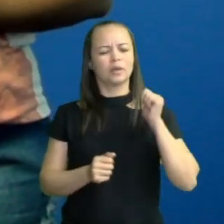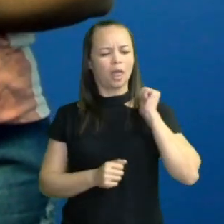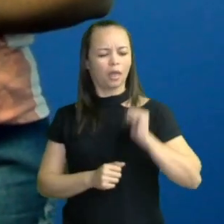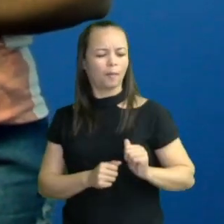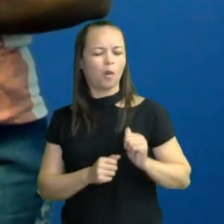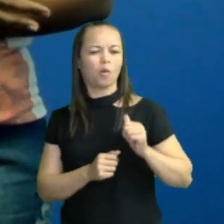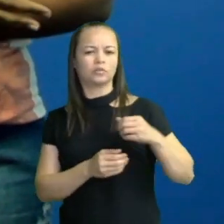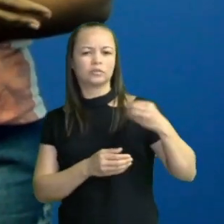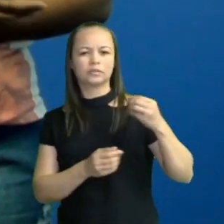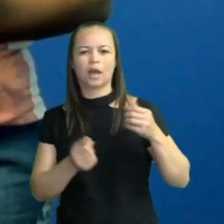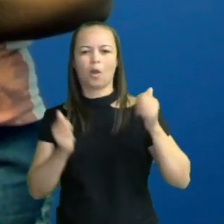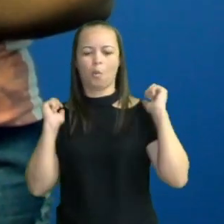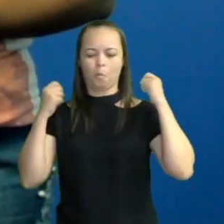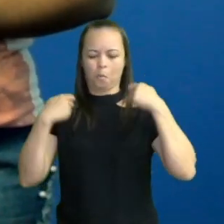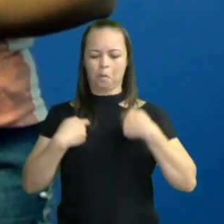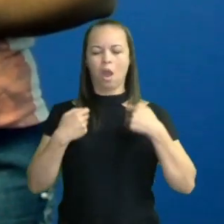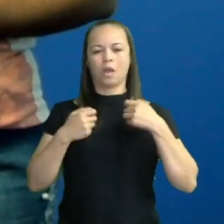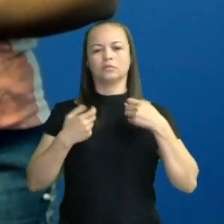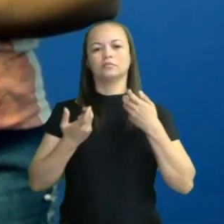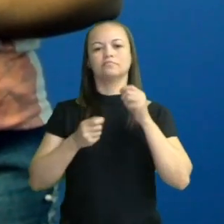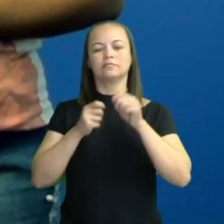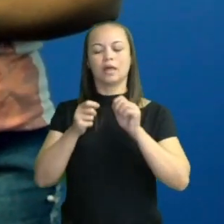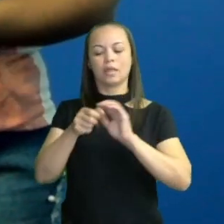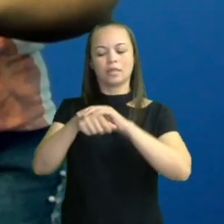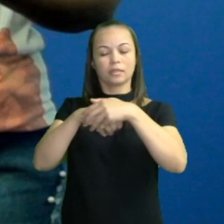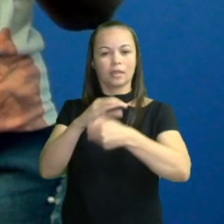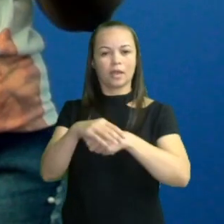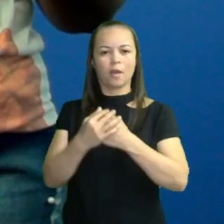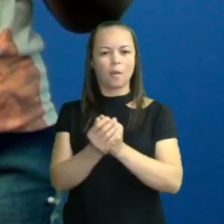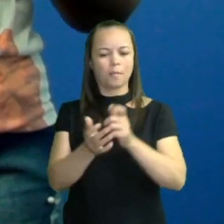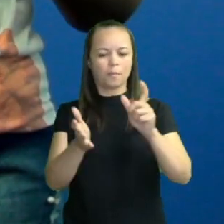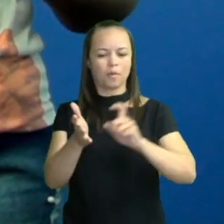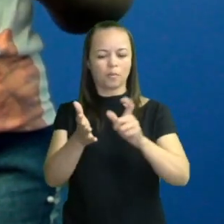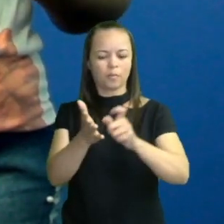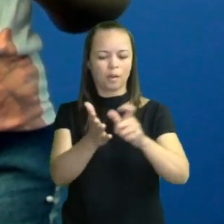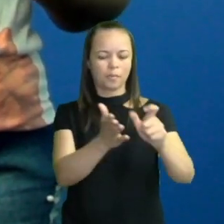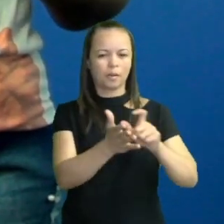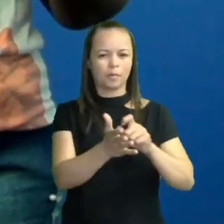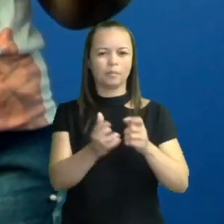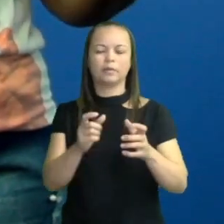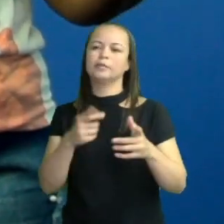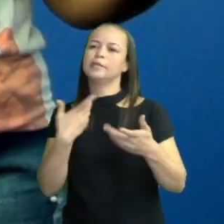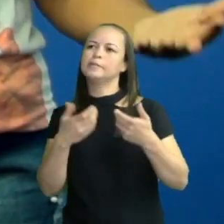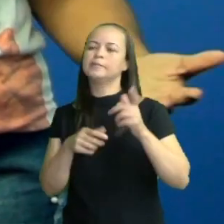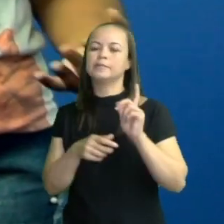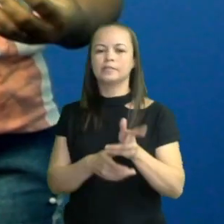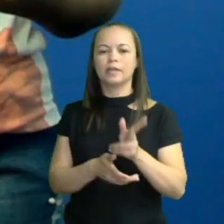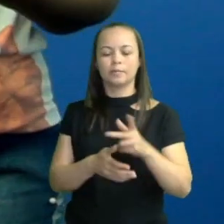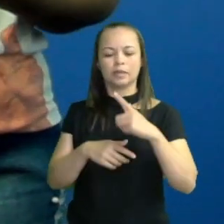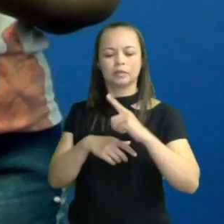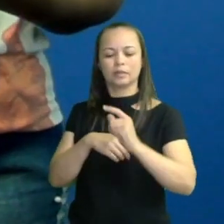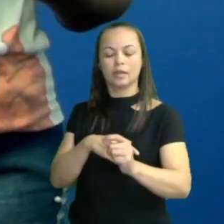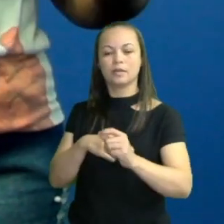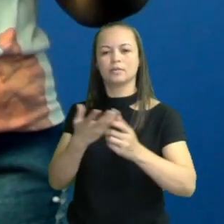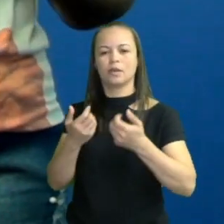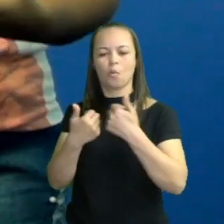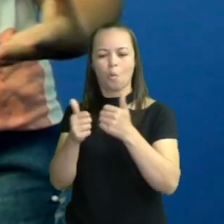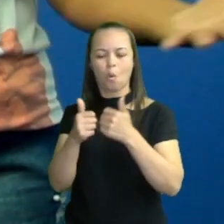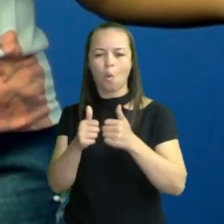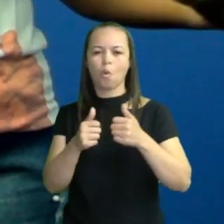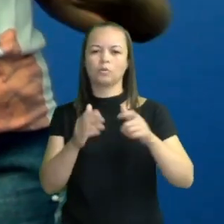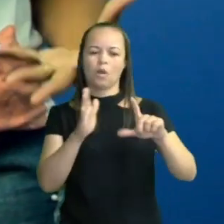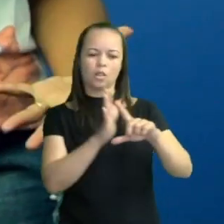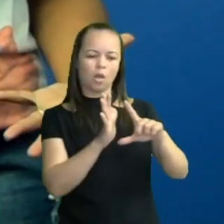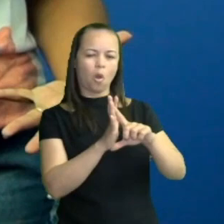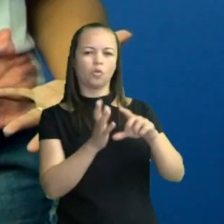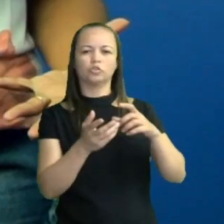bolsa, leve ele com você. E sempre antes e depois de sair de um ônibus ou de uma loja, ou pegar em algum objeto que